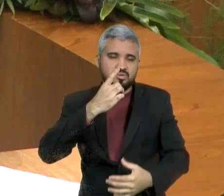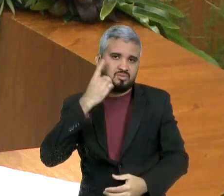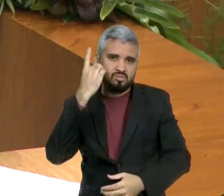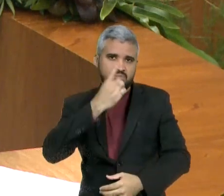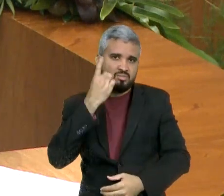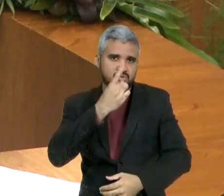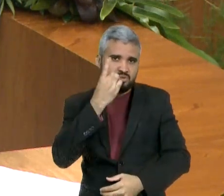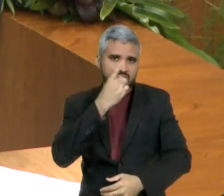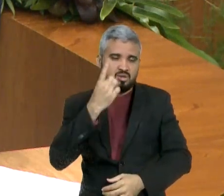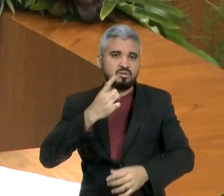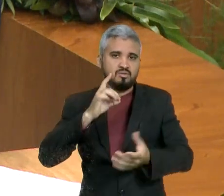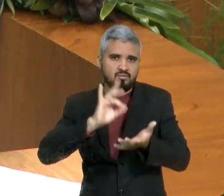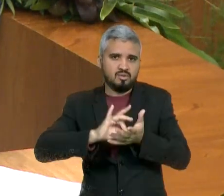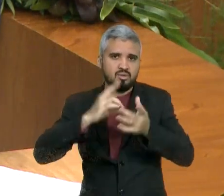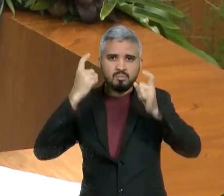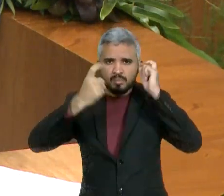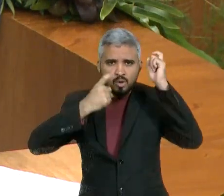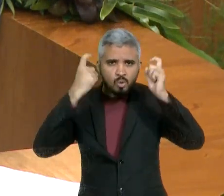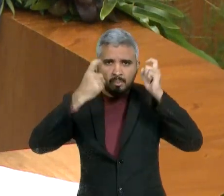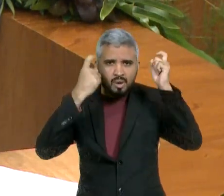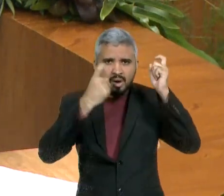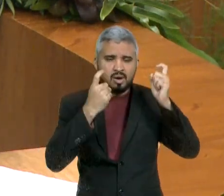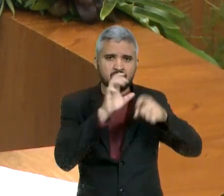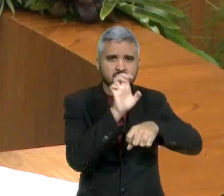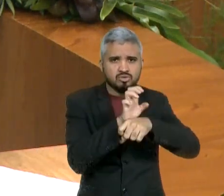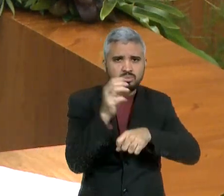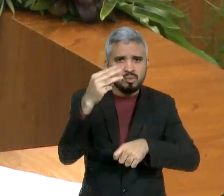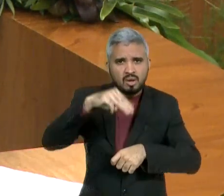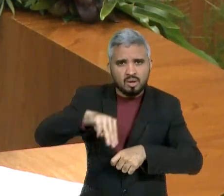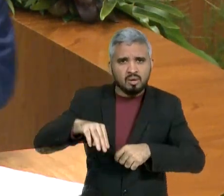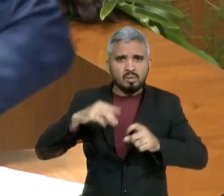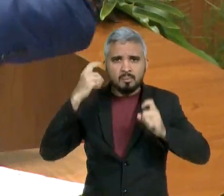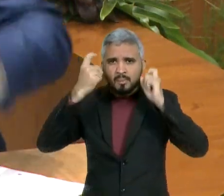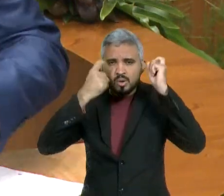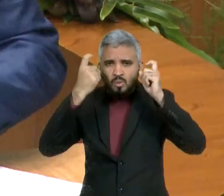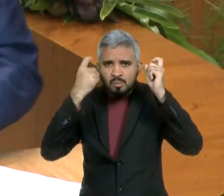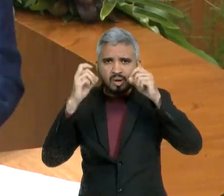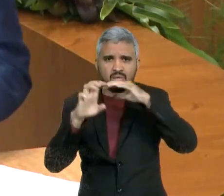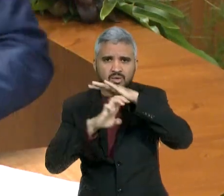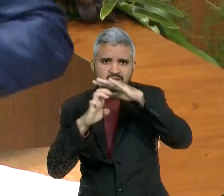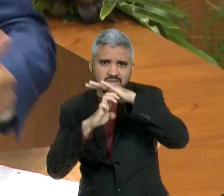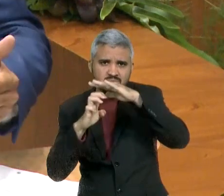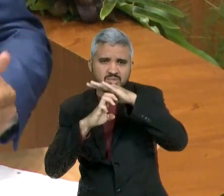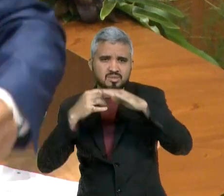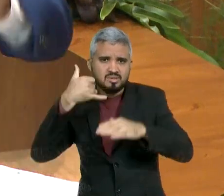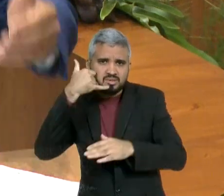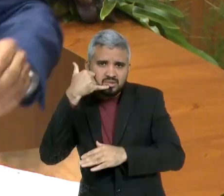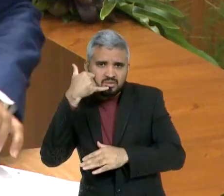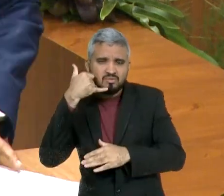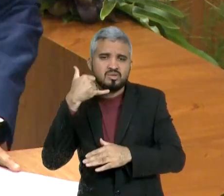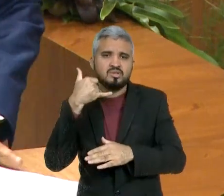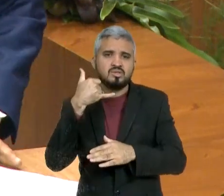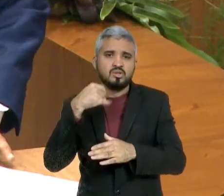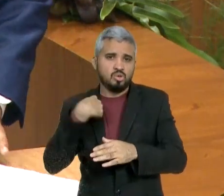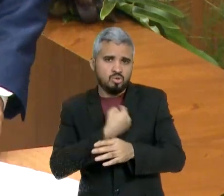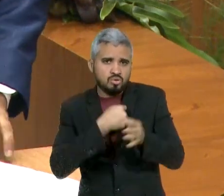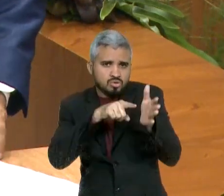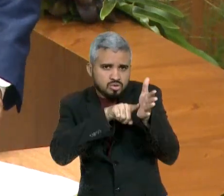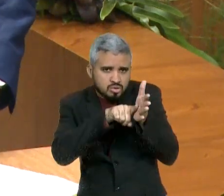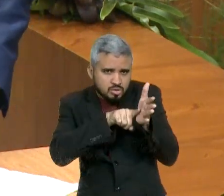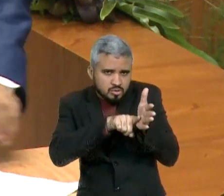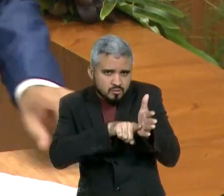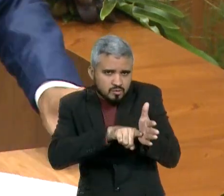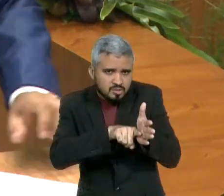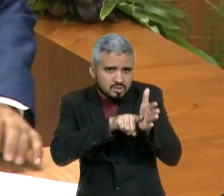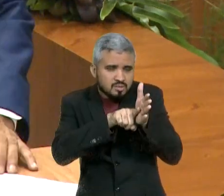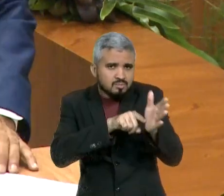preocupados com o Maranhão, estão preocupados com o problema da telefonia e assinaram a CPI para que realmente possamos investigar e encontrar a solução